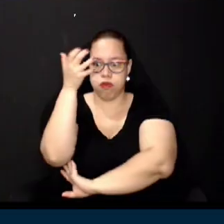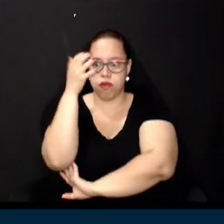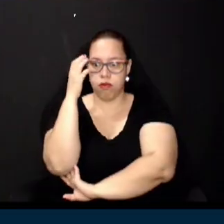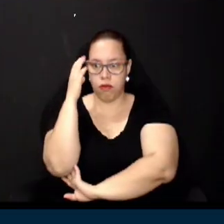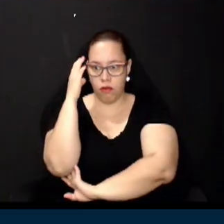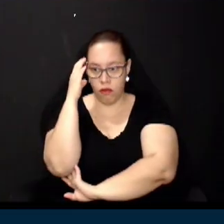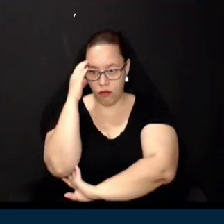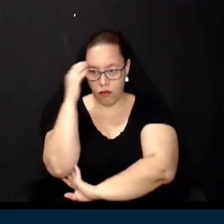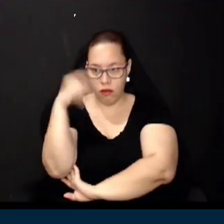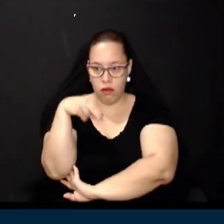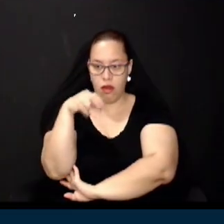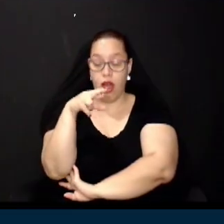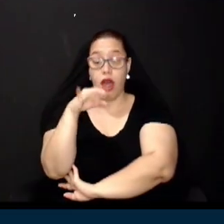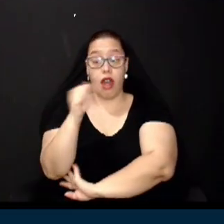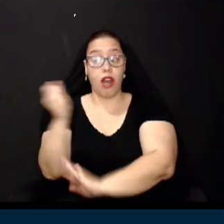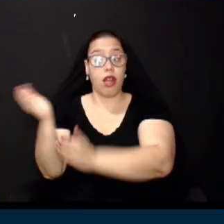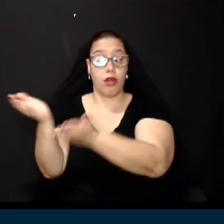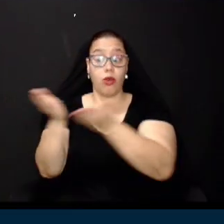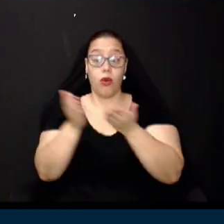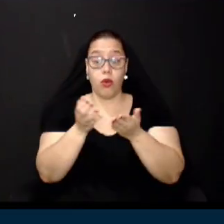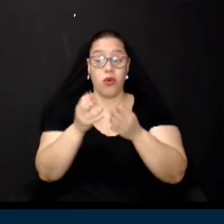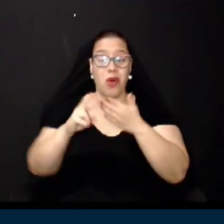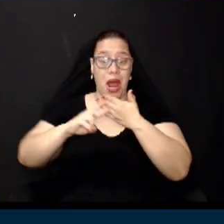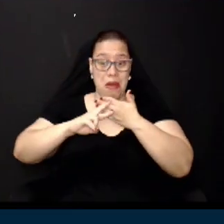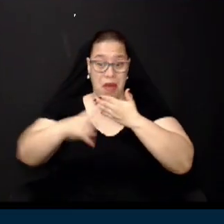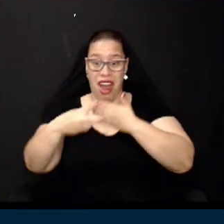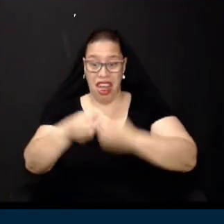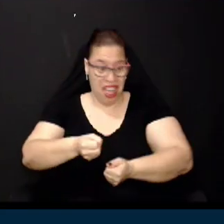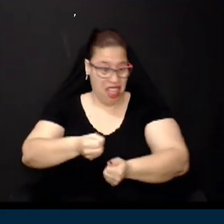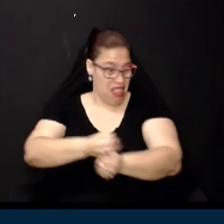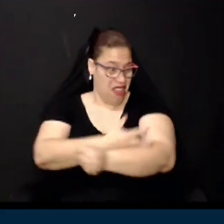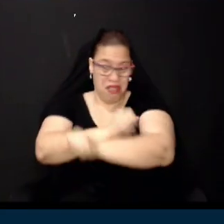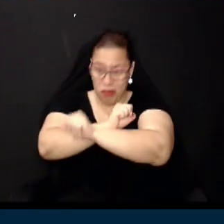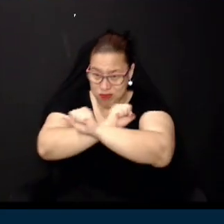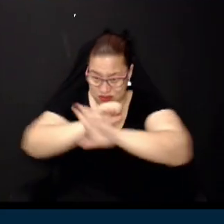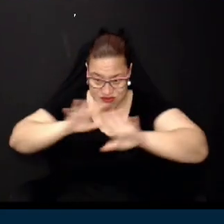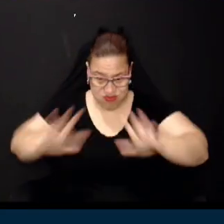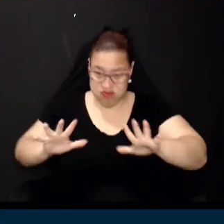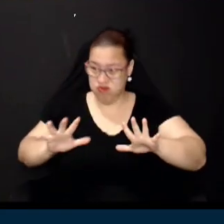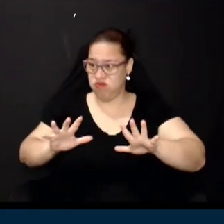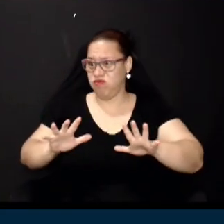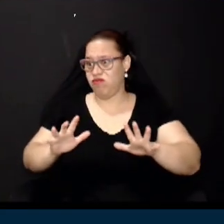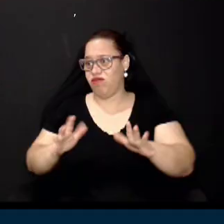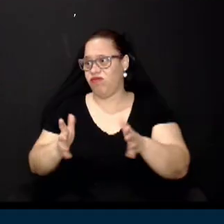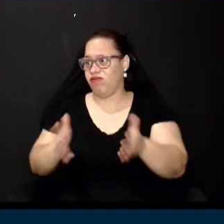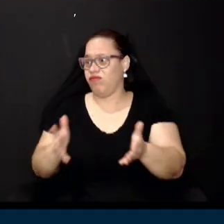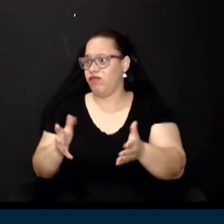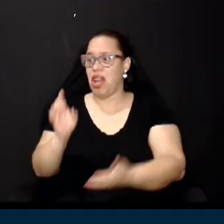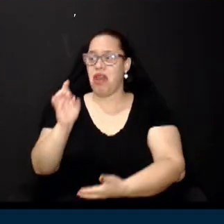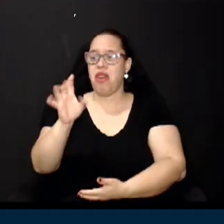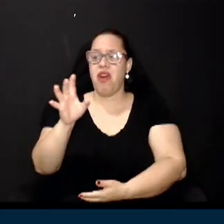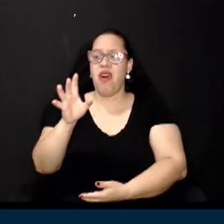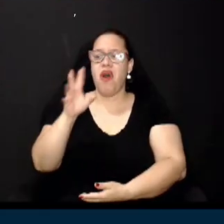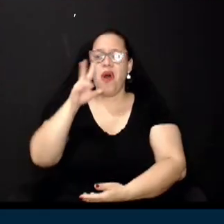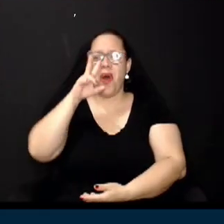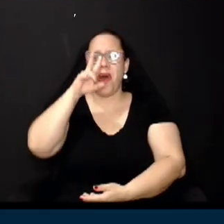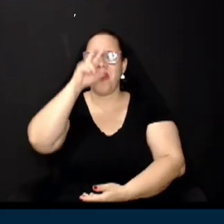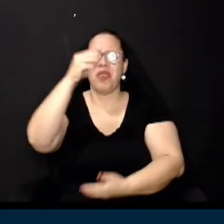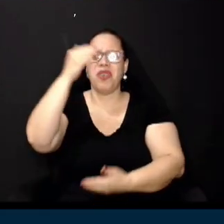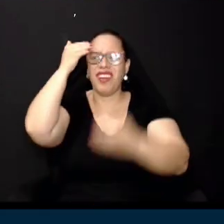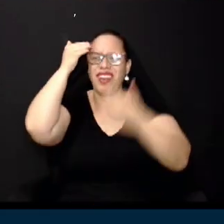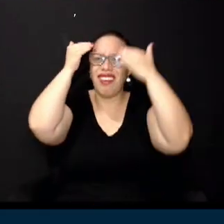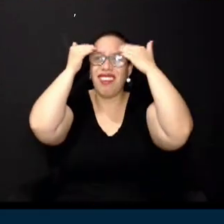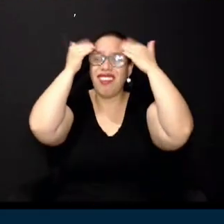trouxe, o impacto emocional é muito clara. Essa reação, muitas vezes, não é só mental, e é física também. Agora,